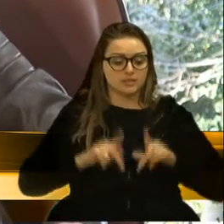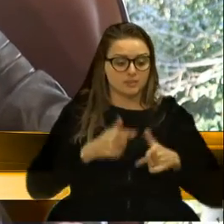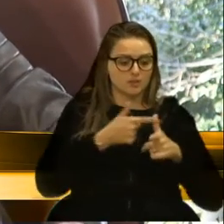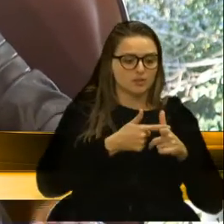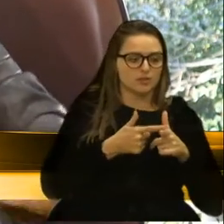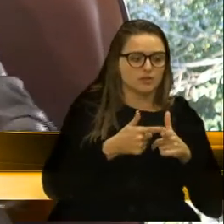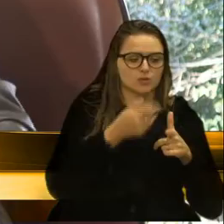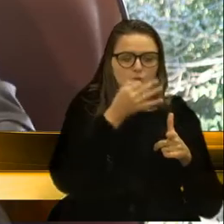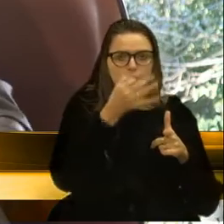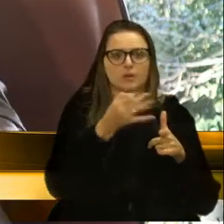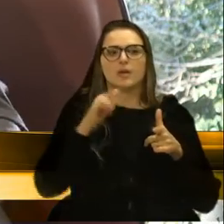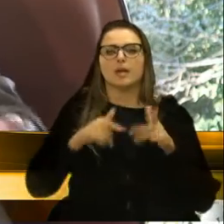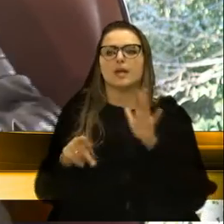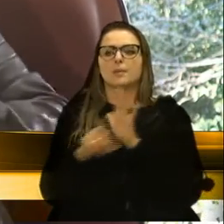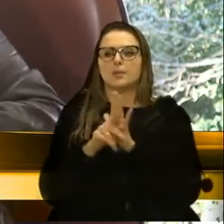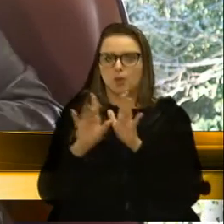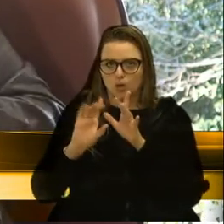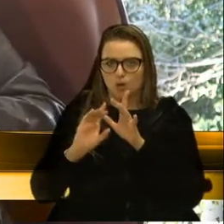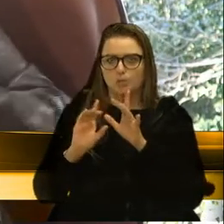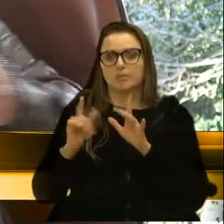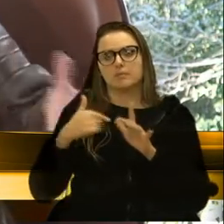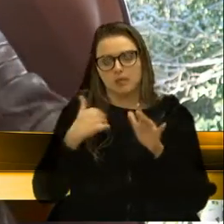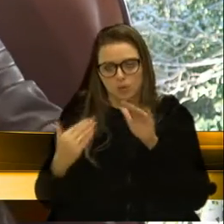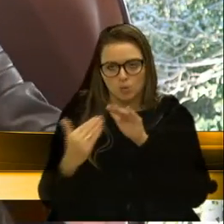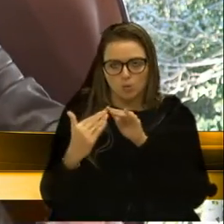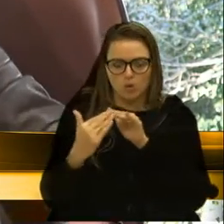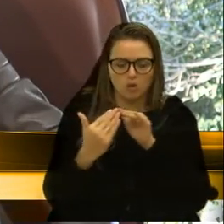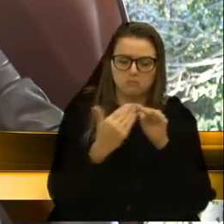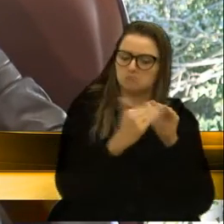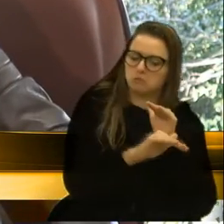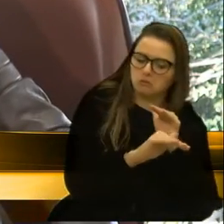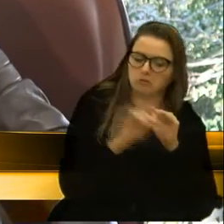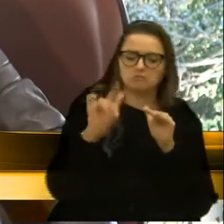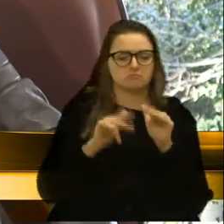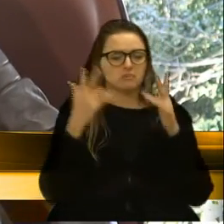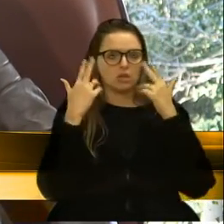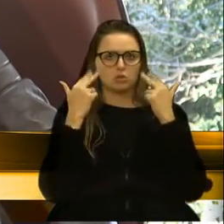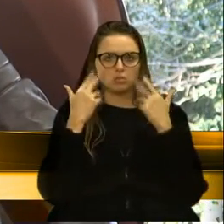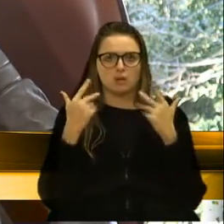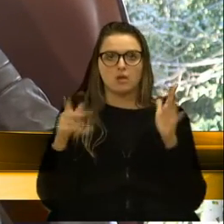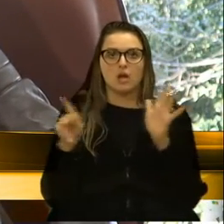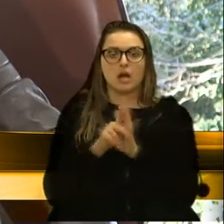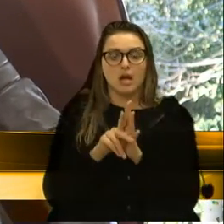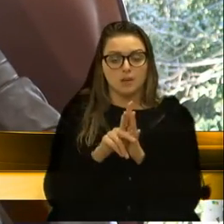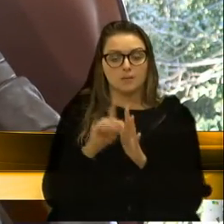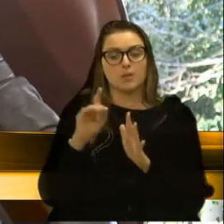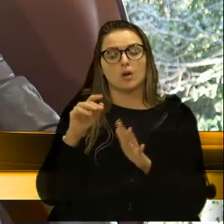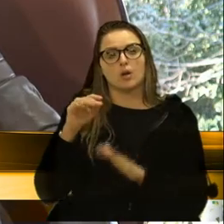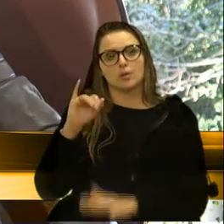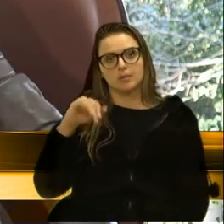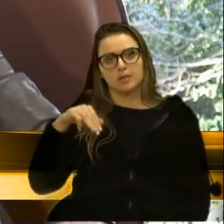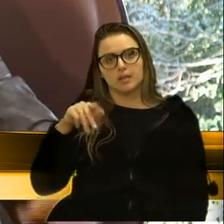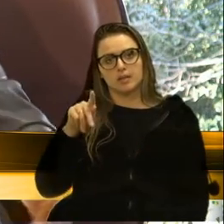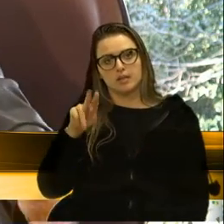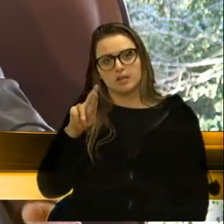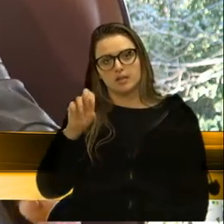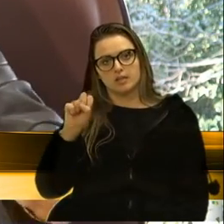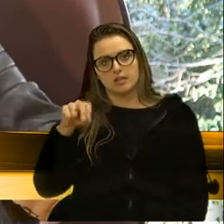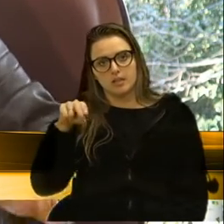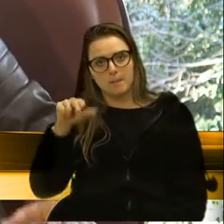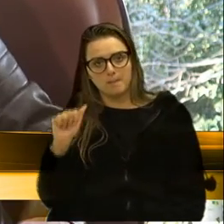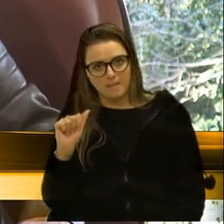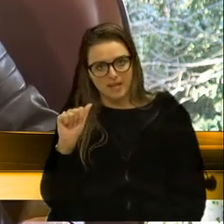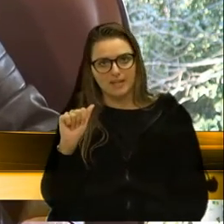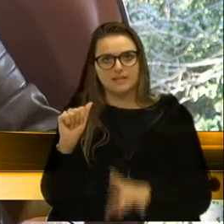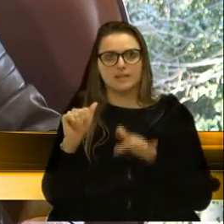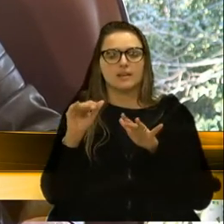opiniões. Divide. Eles falam, concordo, discordo, isso é normal. A própria imprensa também está emitindo